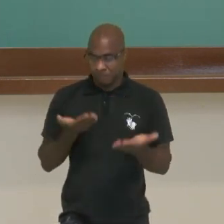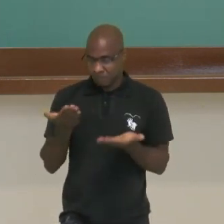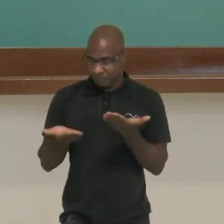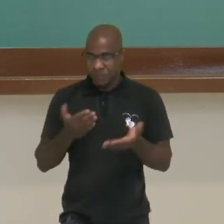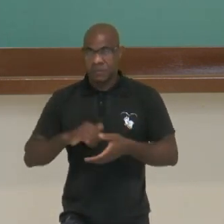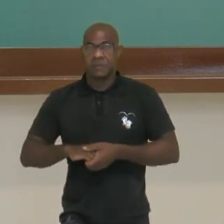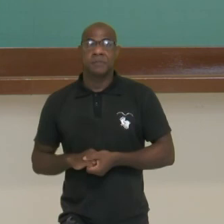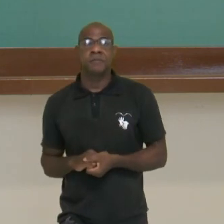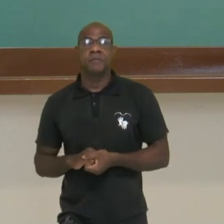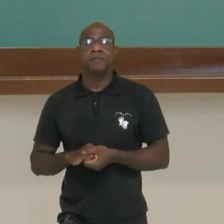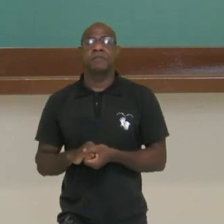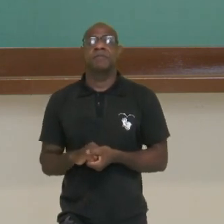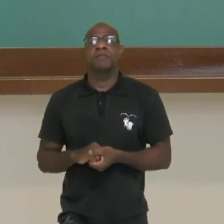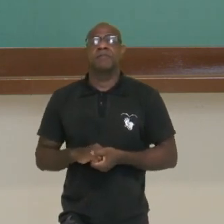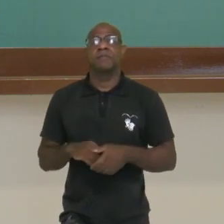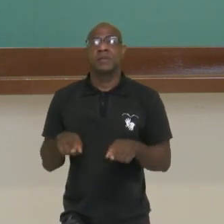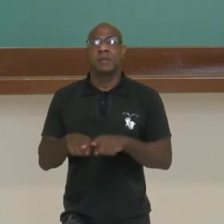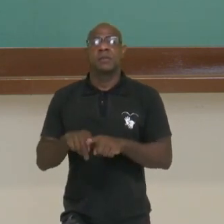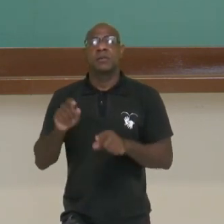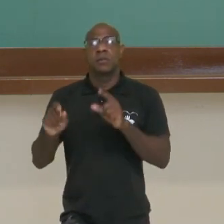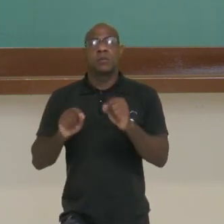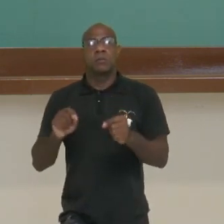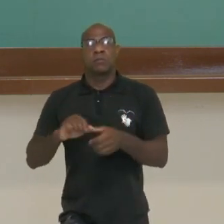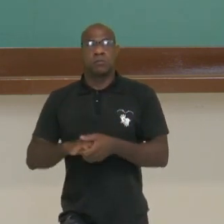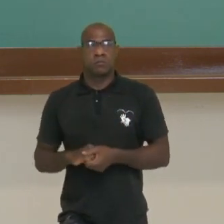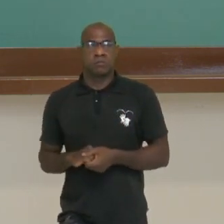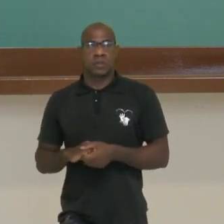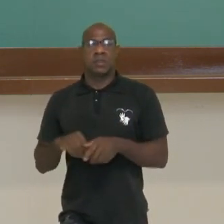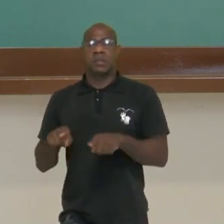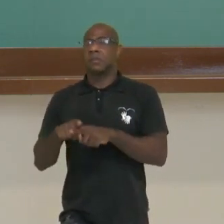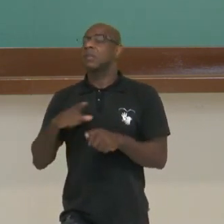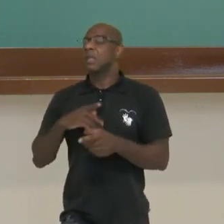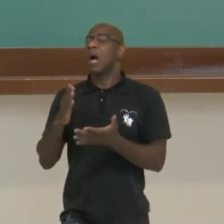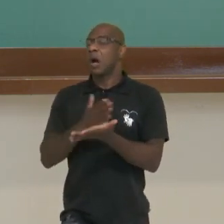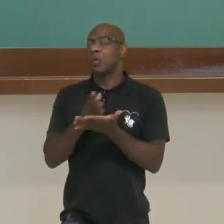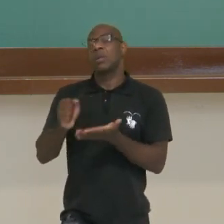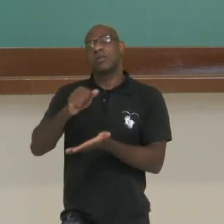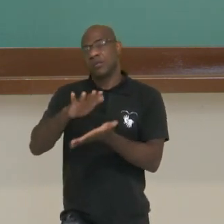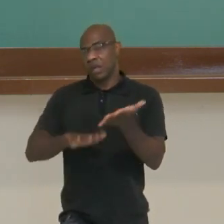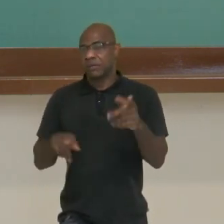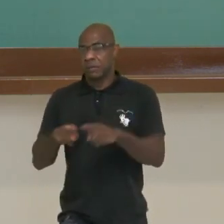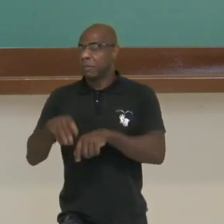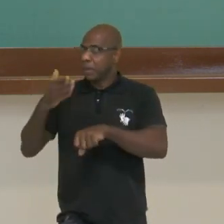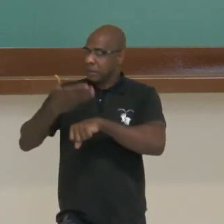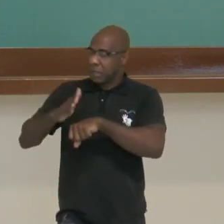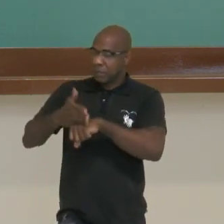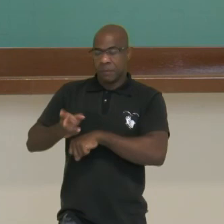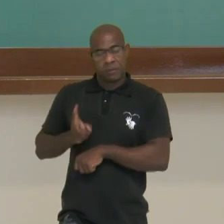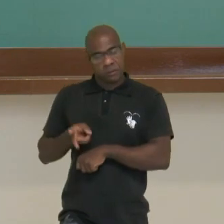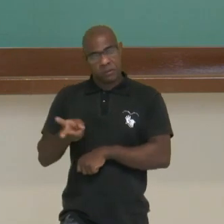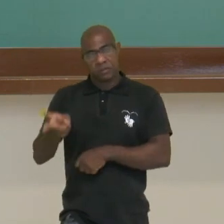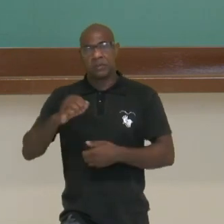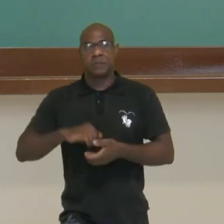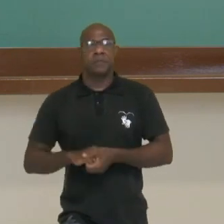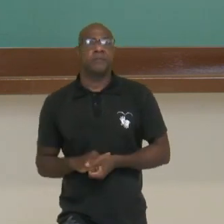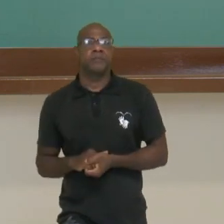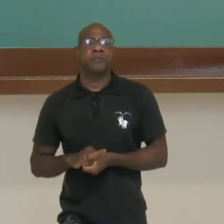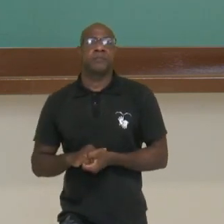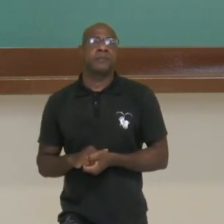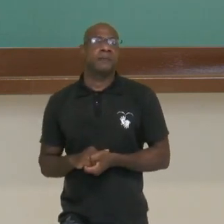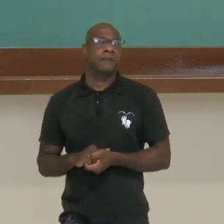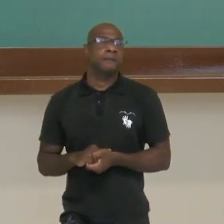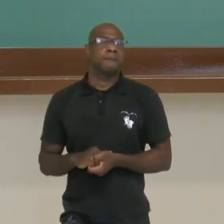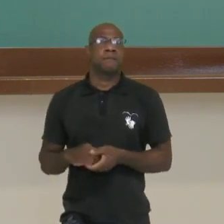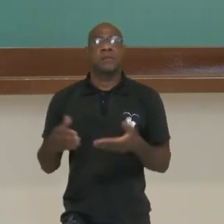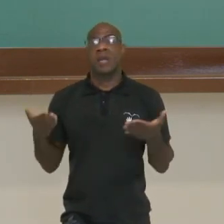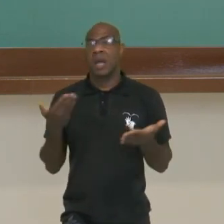o speaking, inclusive com alguns exercícios, para que vocês deem continuidade dentro do nosso trabalho. Na